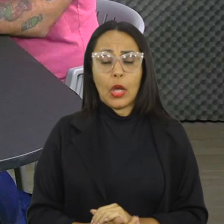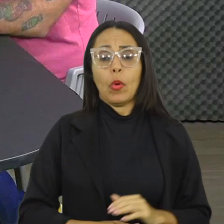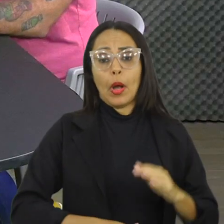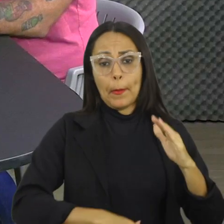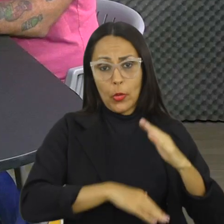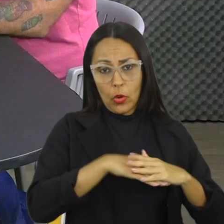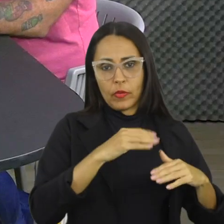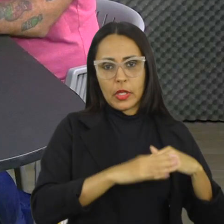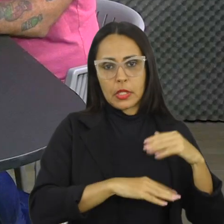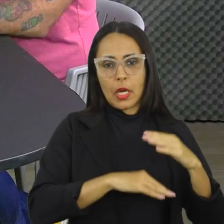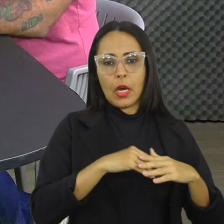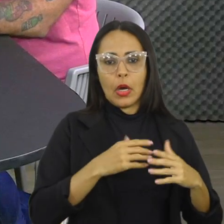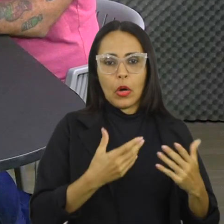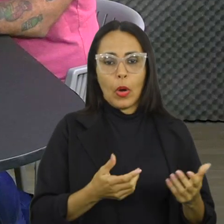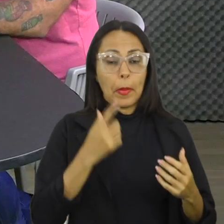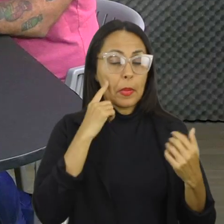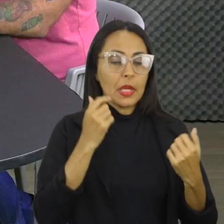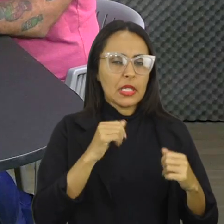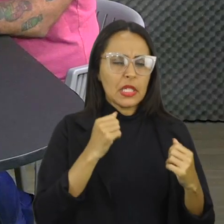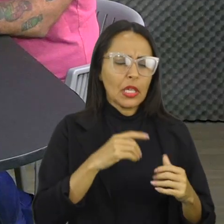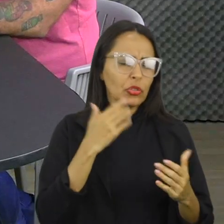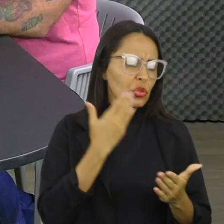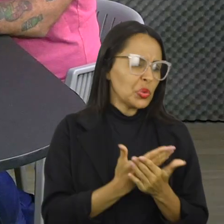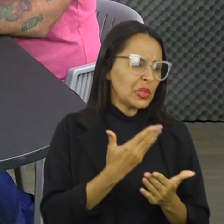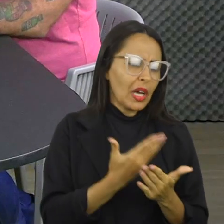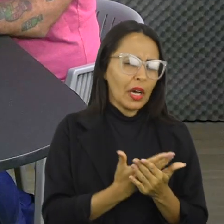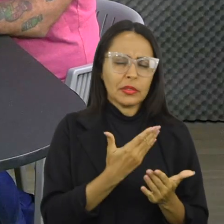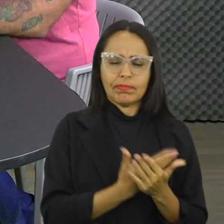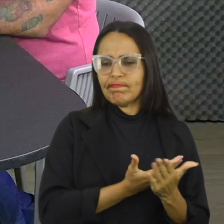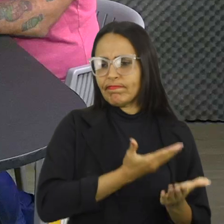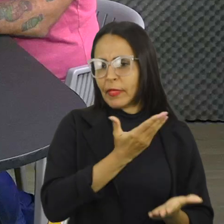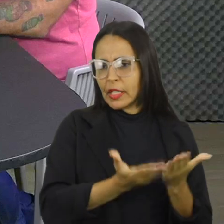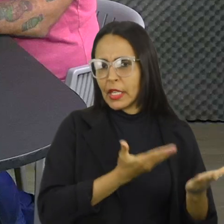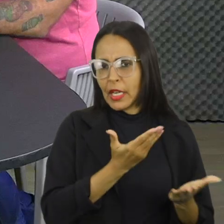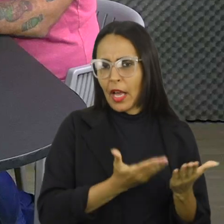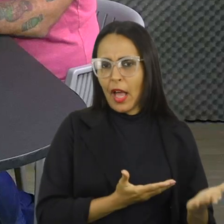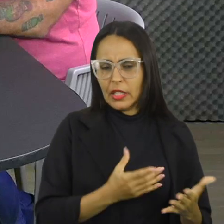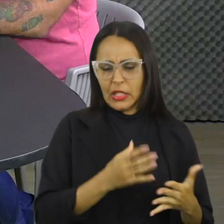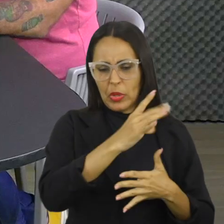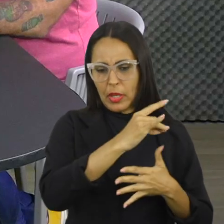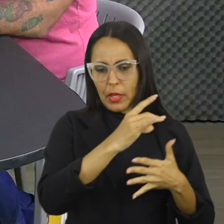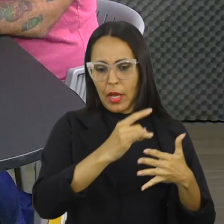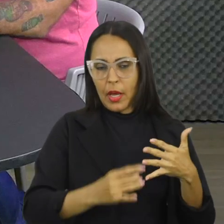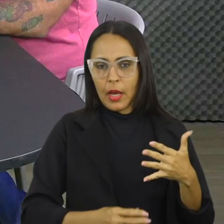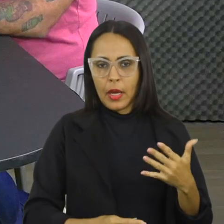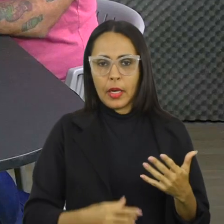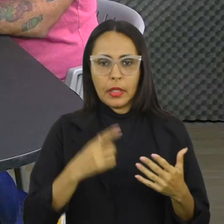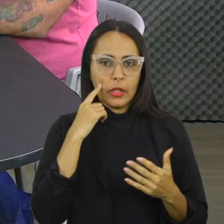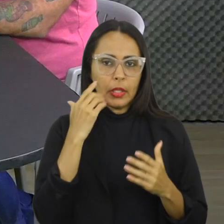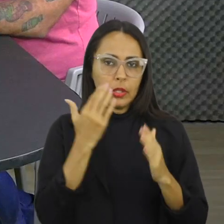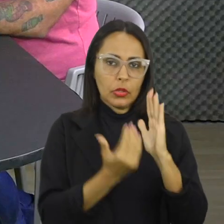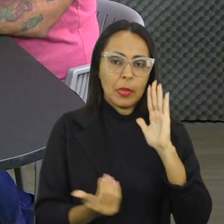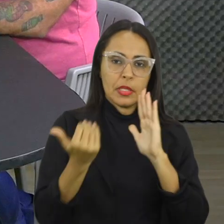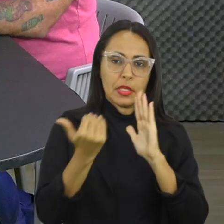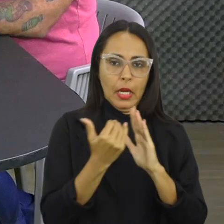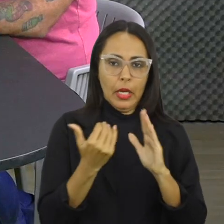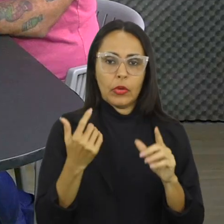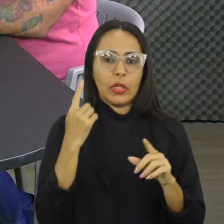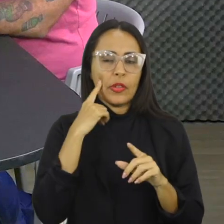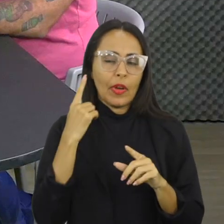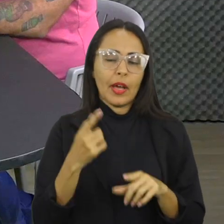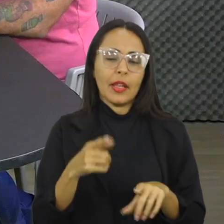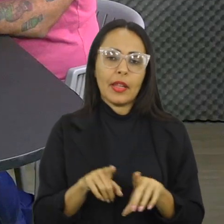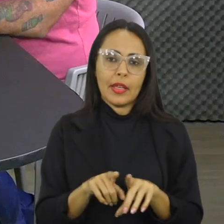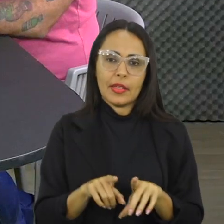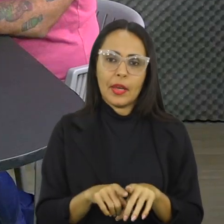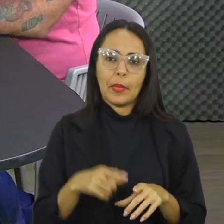profissão muito, inclusive, egoísta. A gente precisa estudar muito, a gente precisa estar atento aos detalhes. E o músico se sobressai como artista quando ele vai